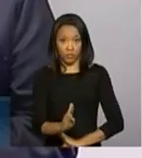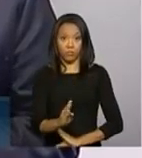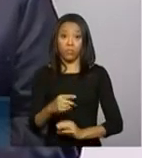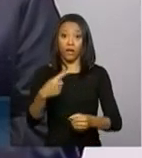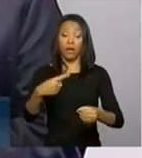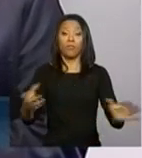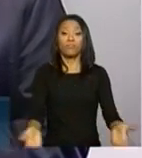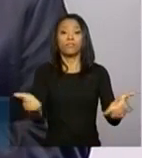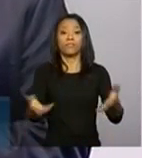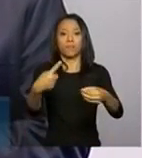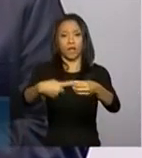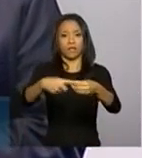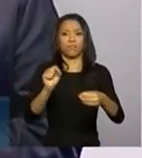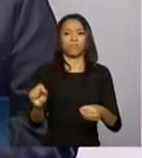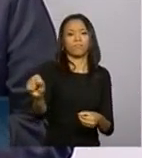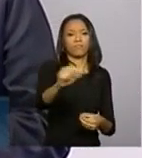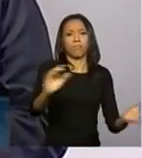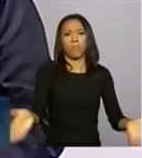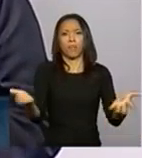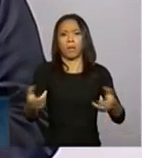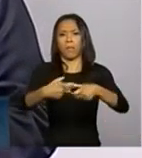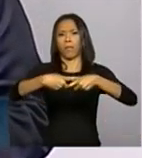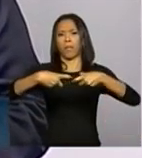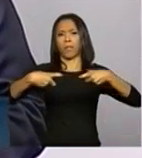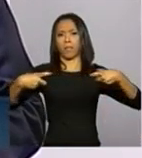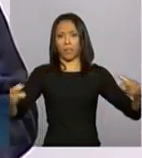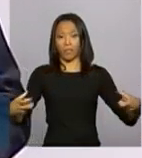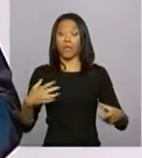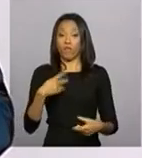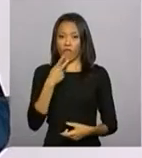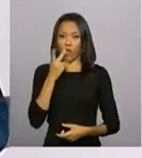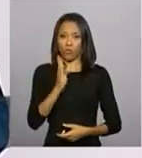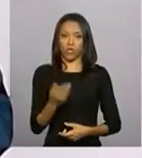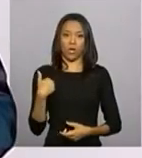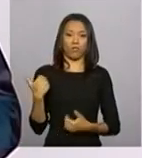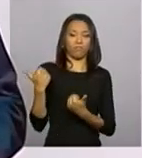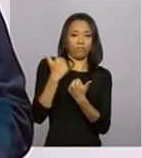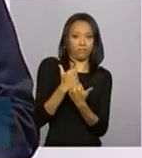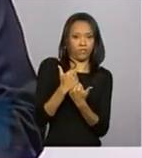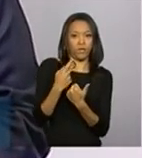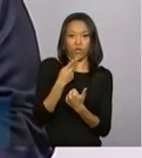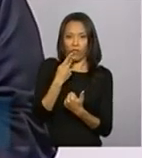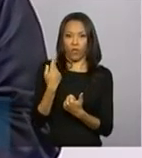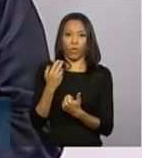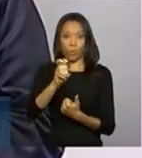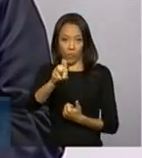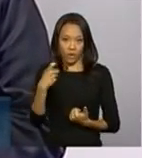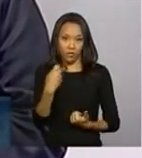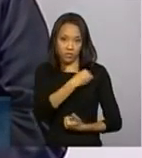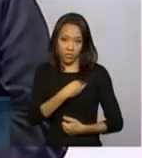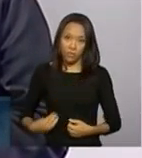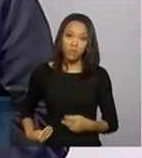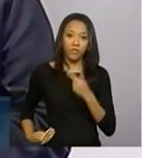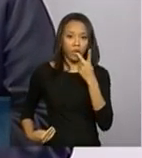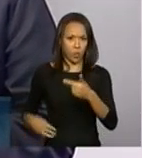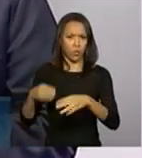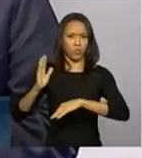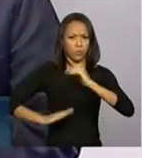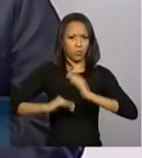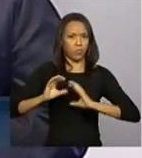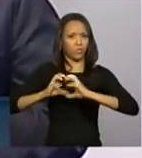urbano. Como disse agora a pouco, meu antecessor Gilberto Hck, com sua competente equipe,